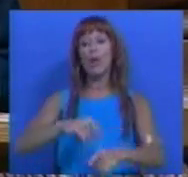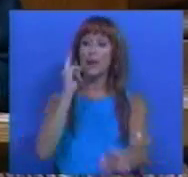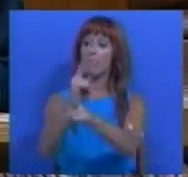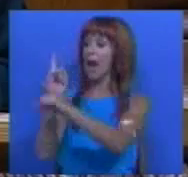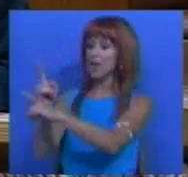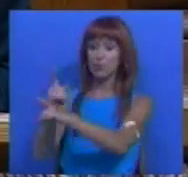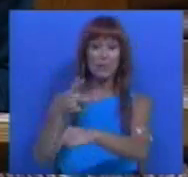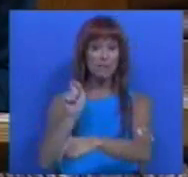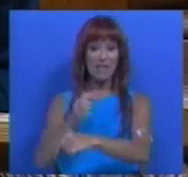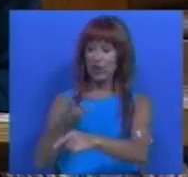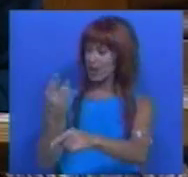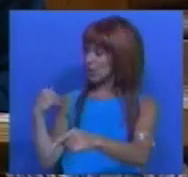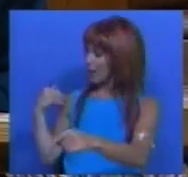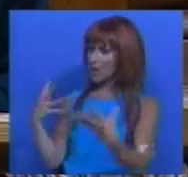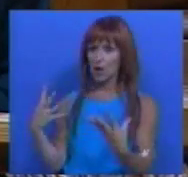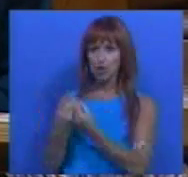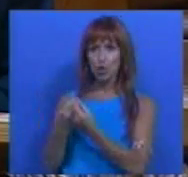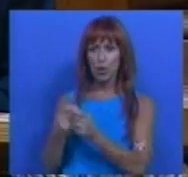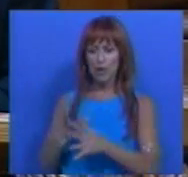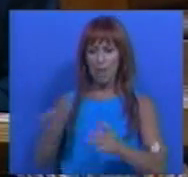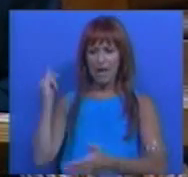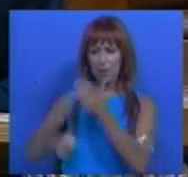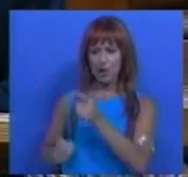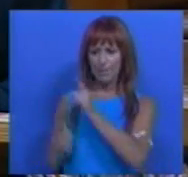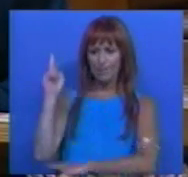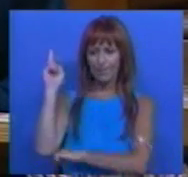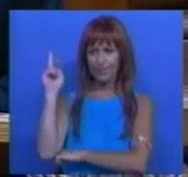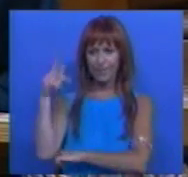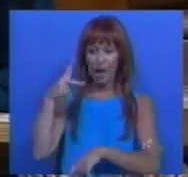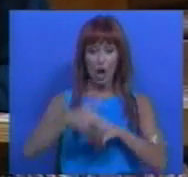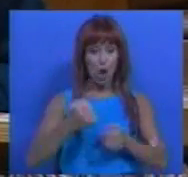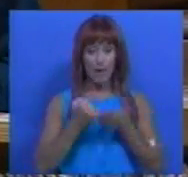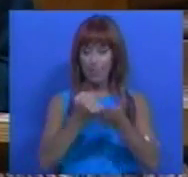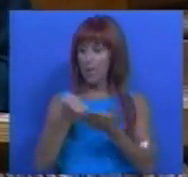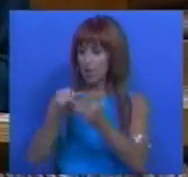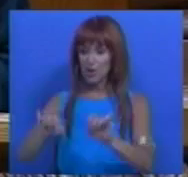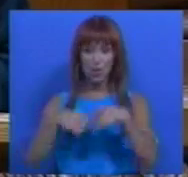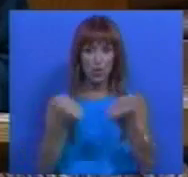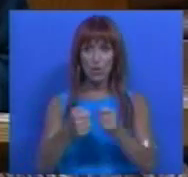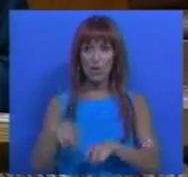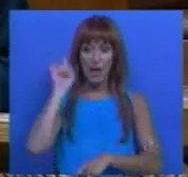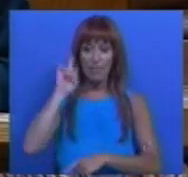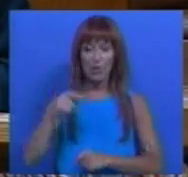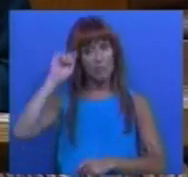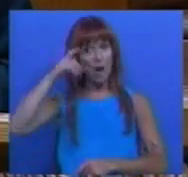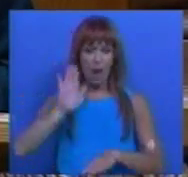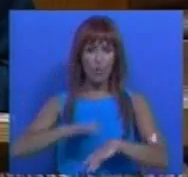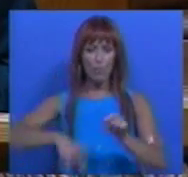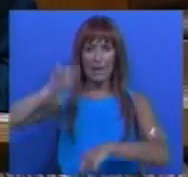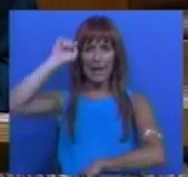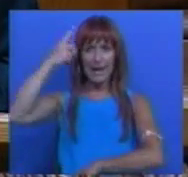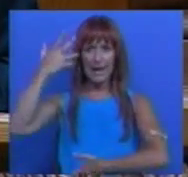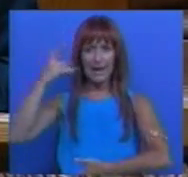mesmos que há 3 meses se juntaram para aumentar os impostos e cortar nos apoios sociais às principais vítimas da